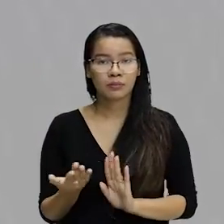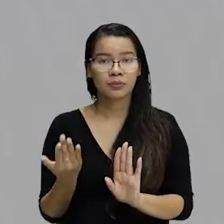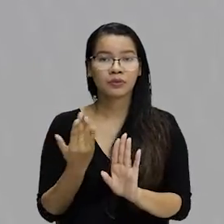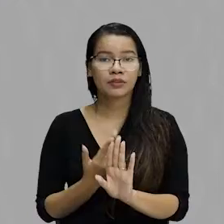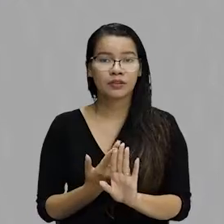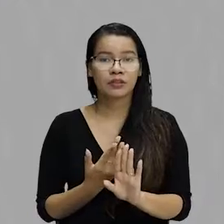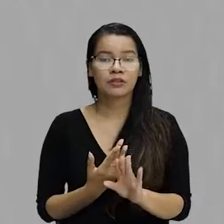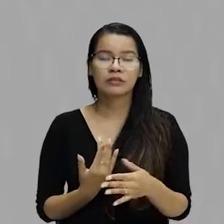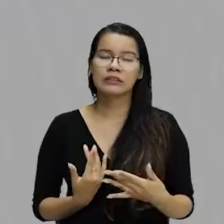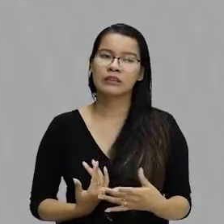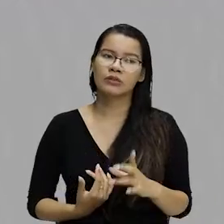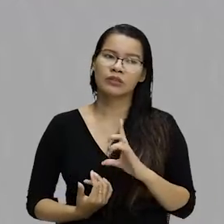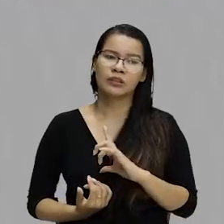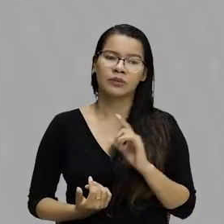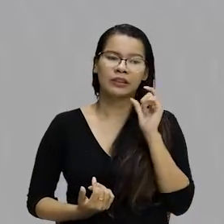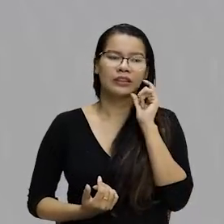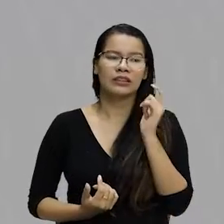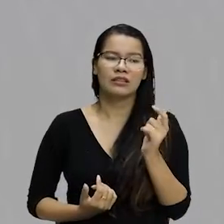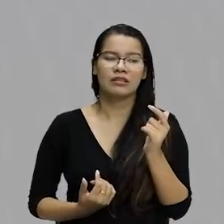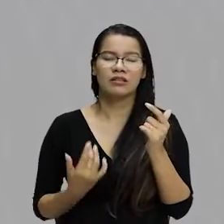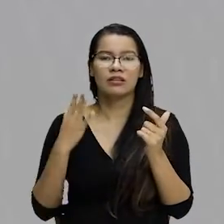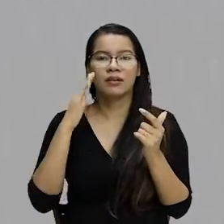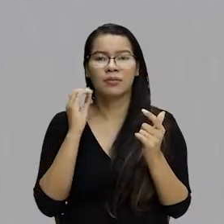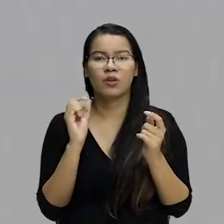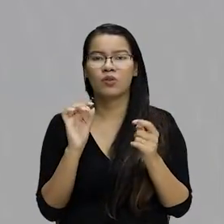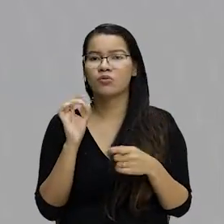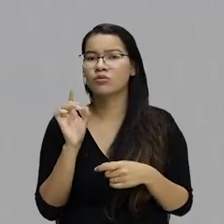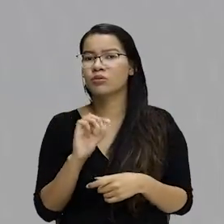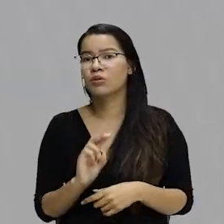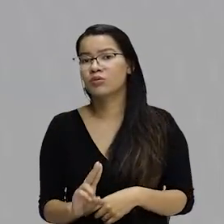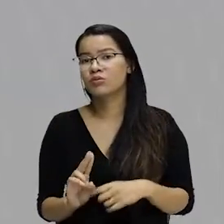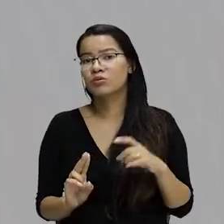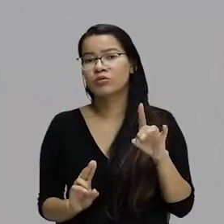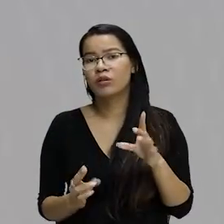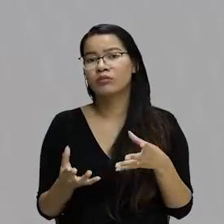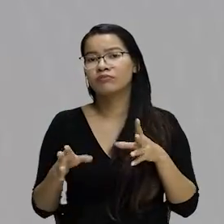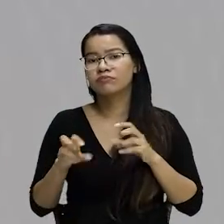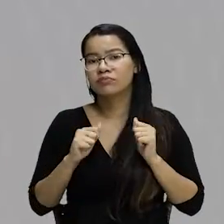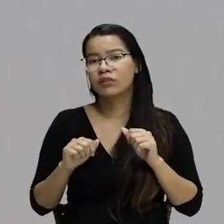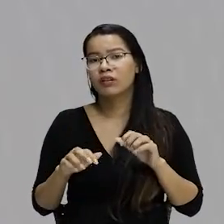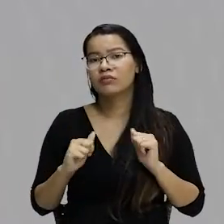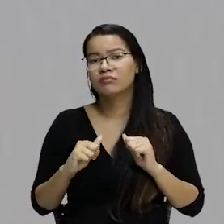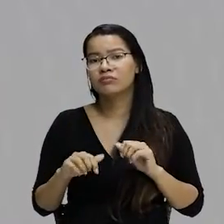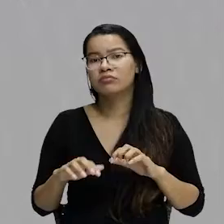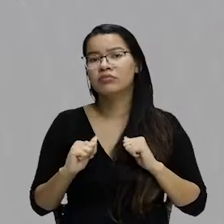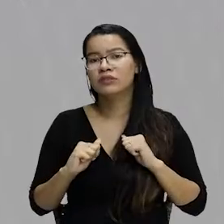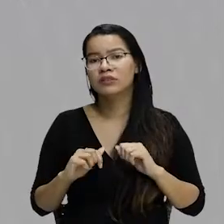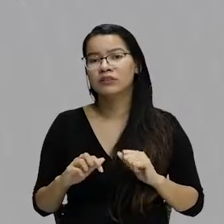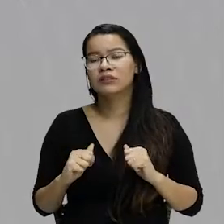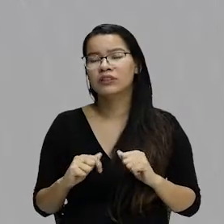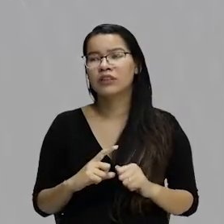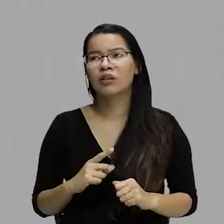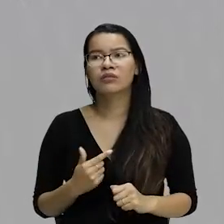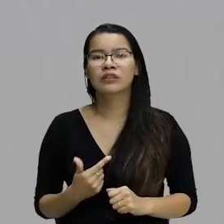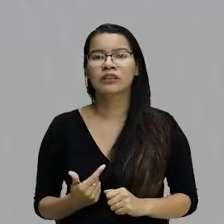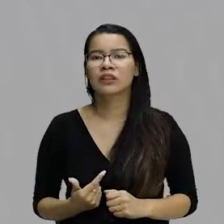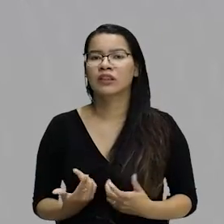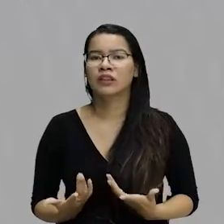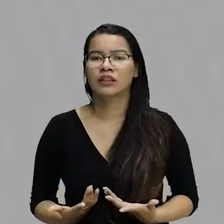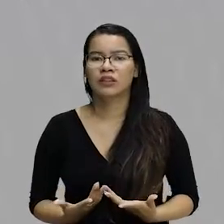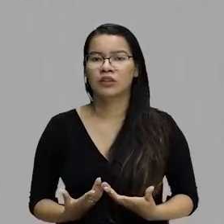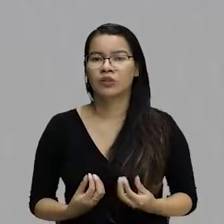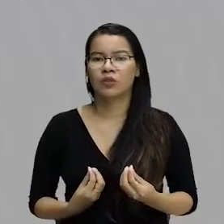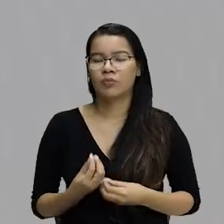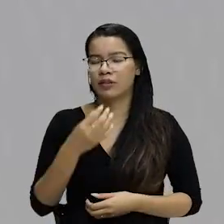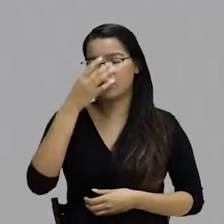trás. Será que eu tenho interesse em saber, ou será que eu só estou consumindo, eu só estou consumindo sem me dar conta